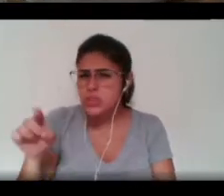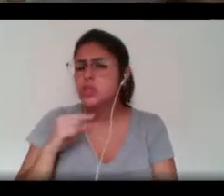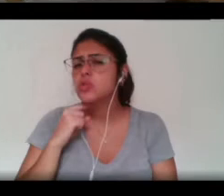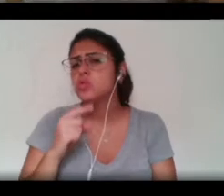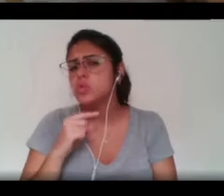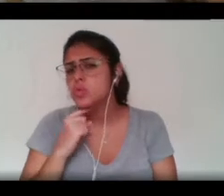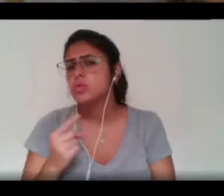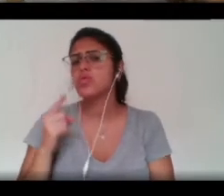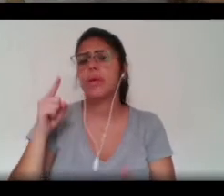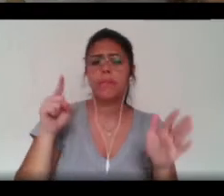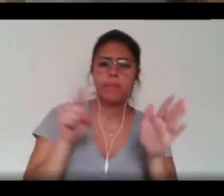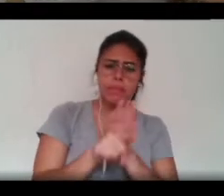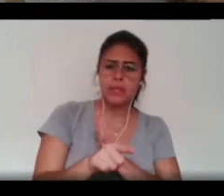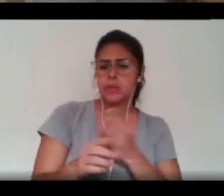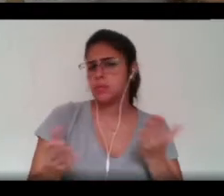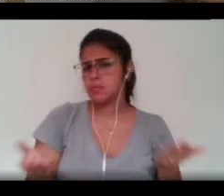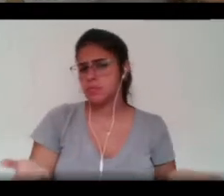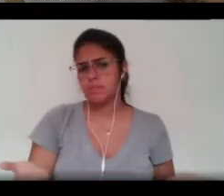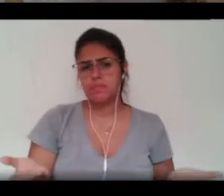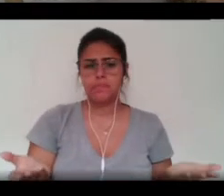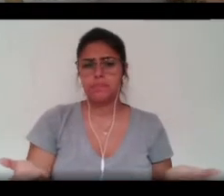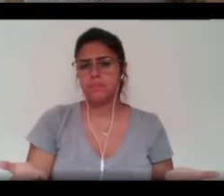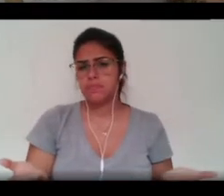em relação a